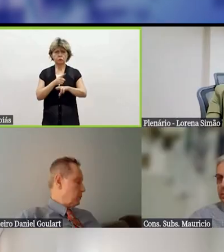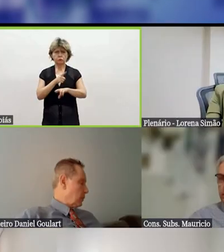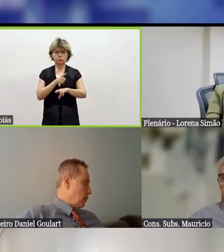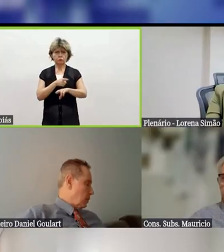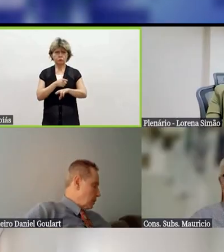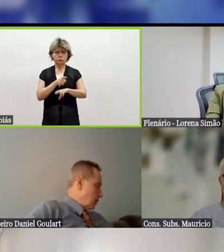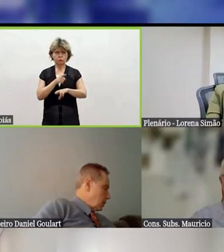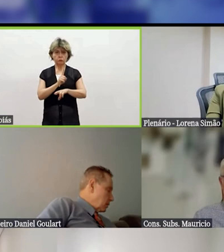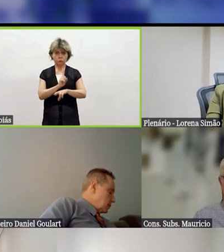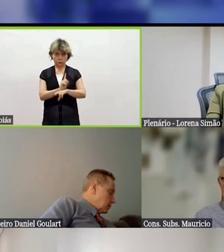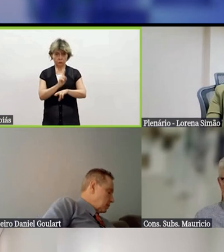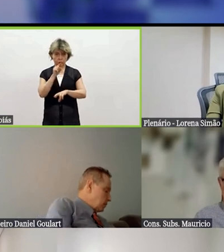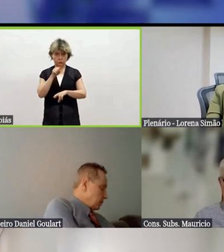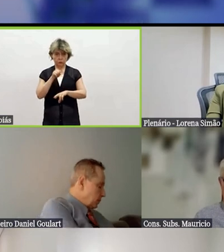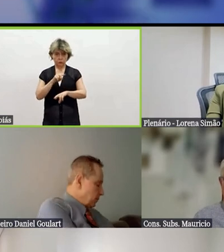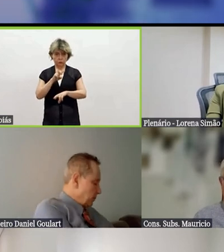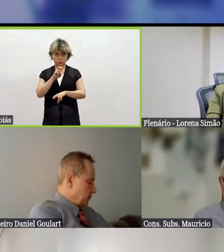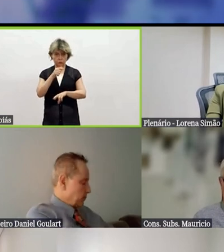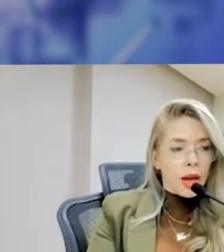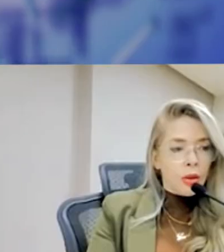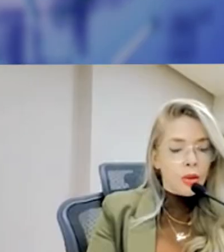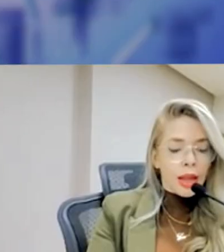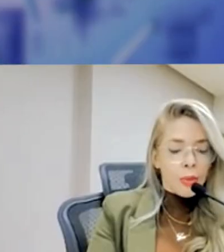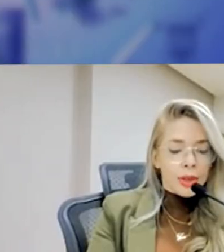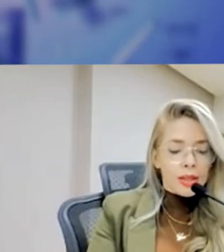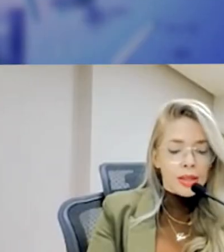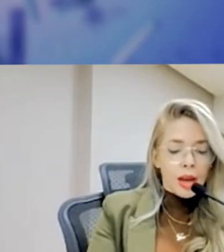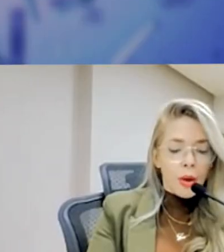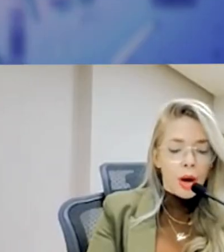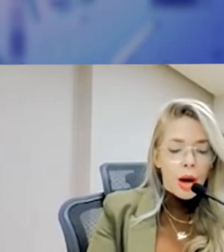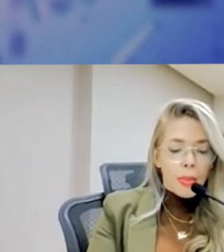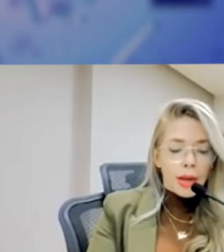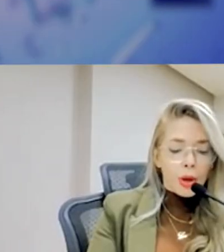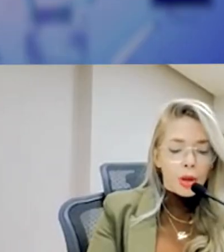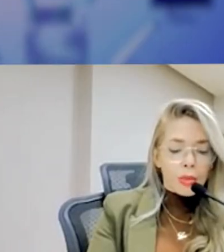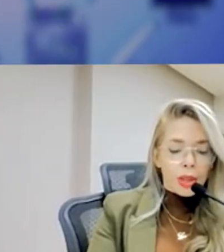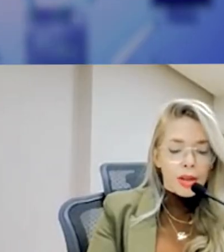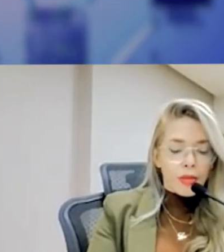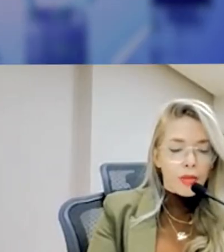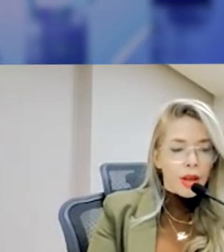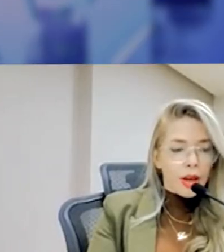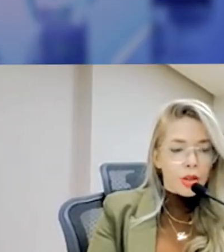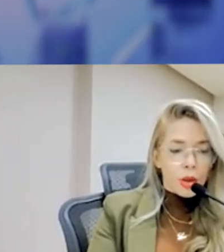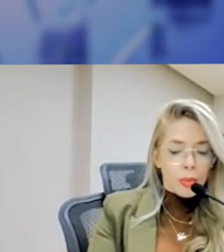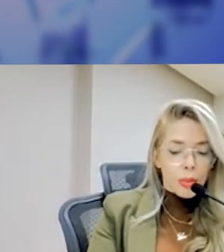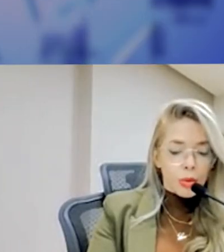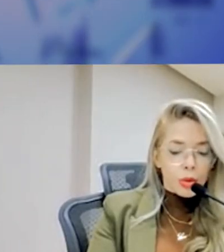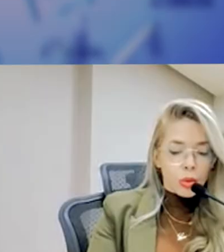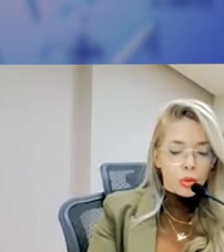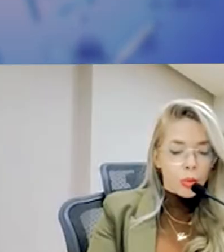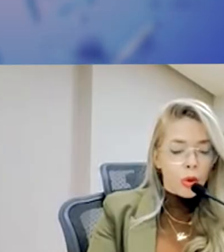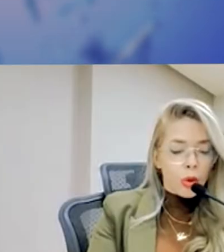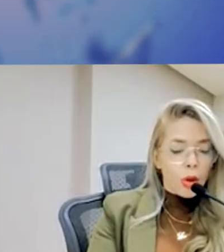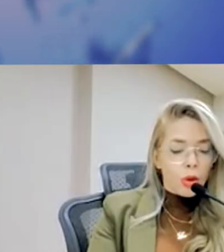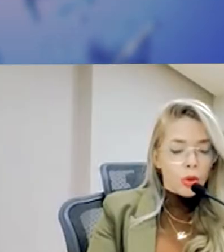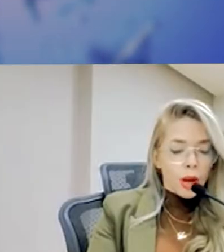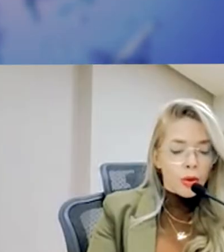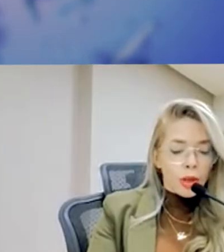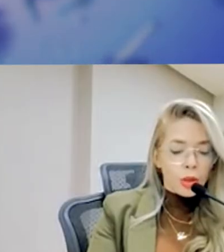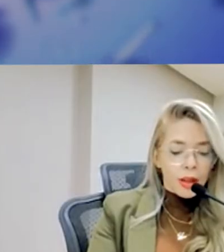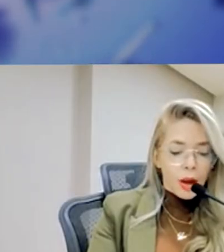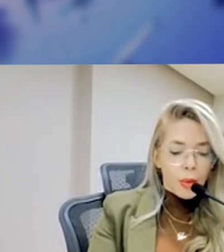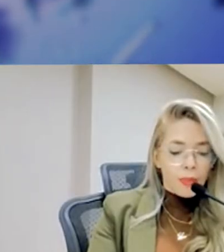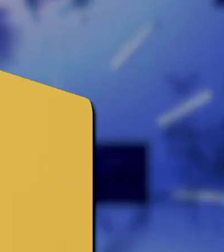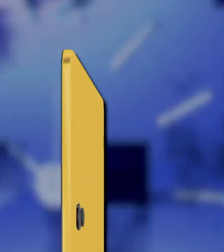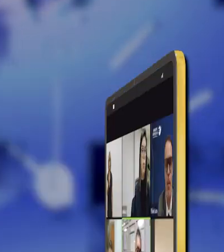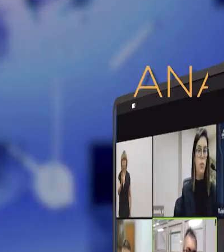Júnior também participaram remotamente. A sessão foi conduzida pela superintendente de secretaria em substituição,